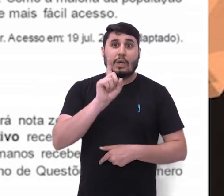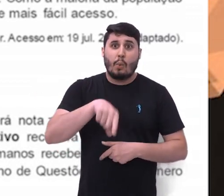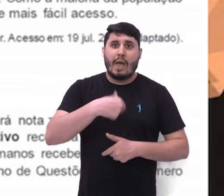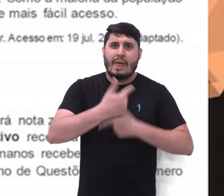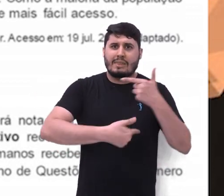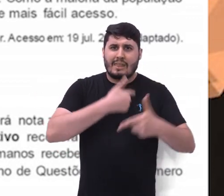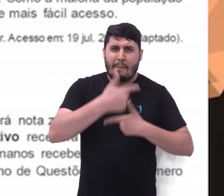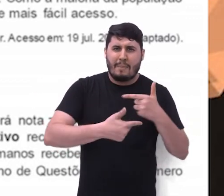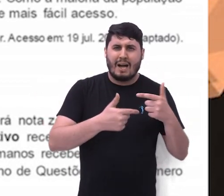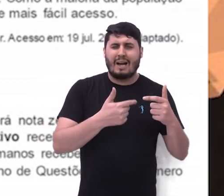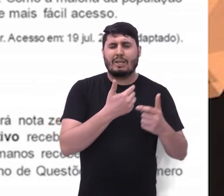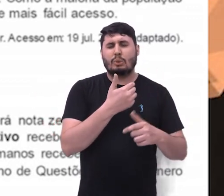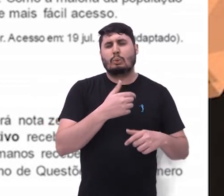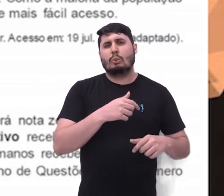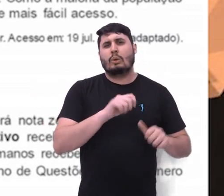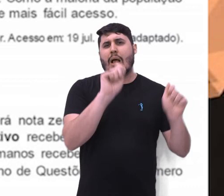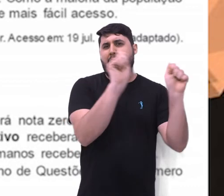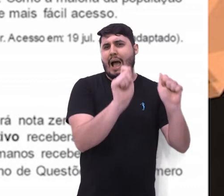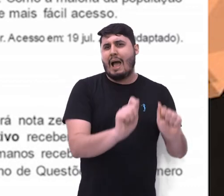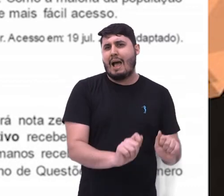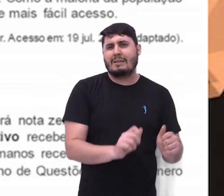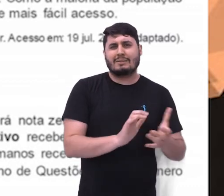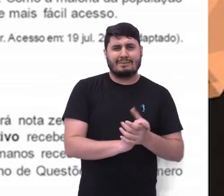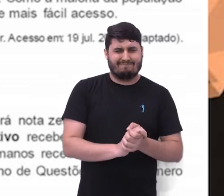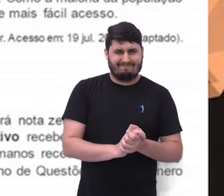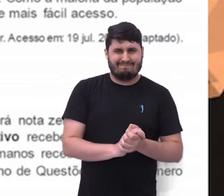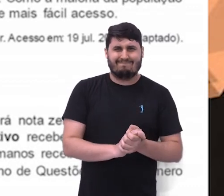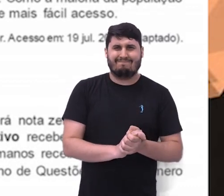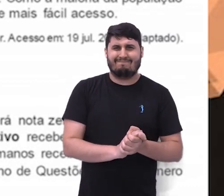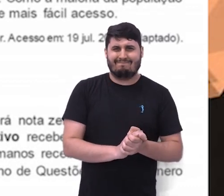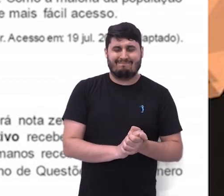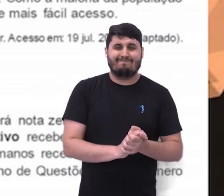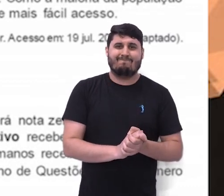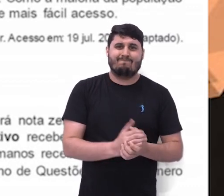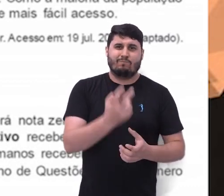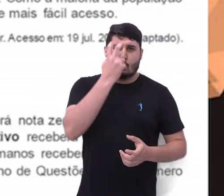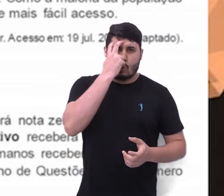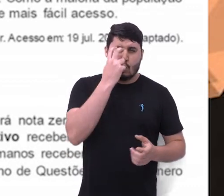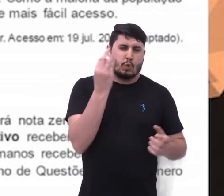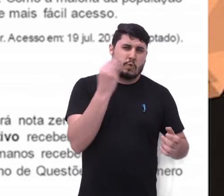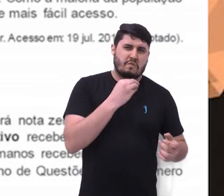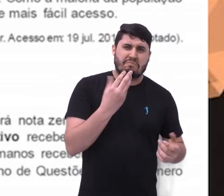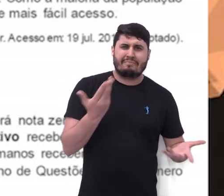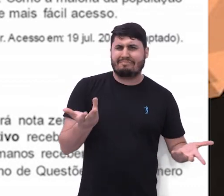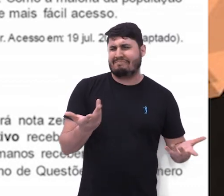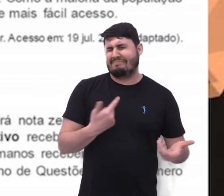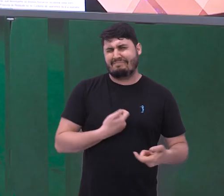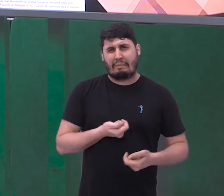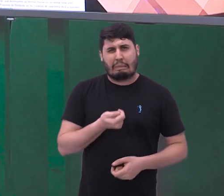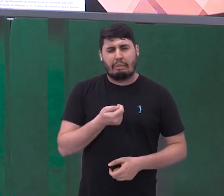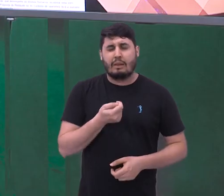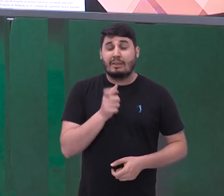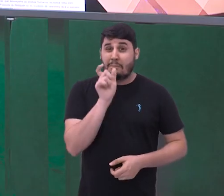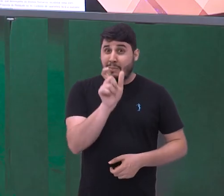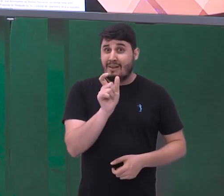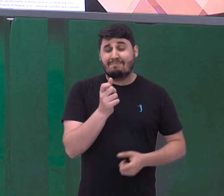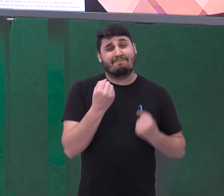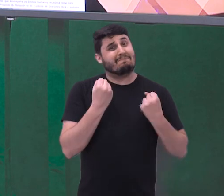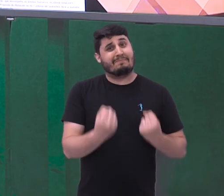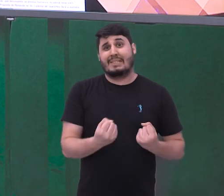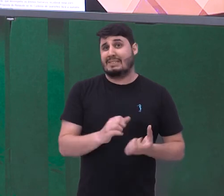trabalhos artesanais, culturas de campo e de costura, os mais fáceis. Mas é fogo, né? É